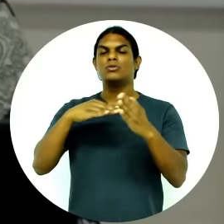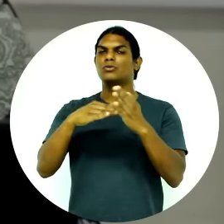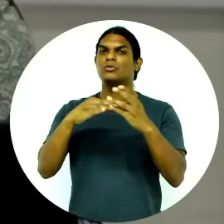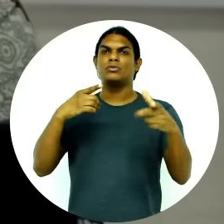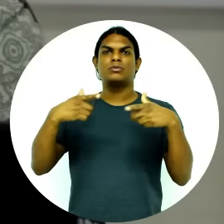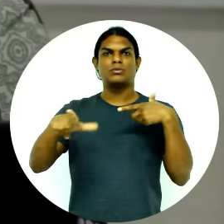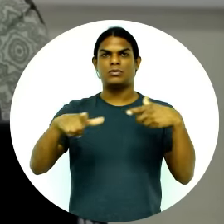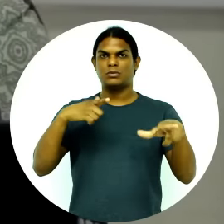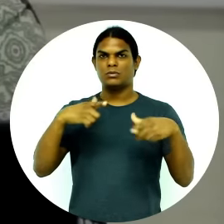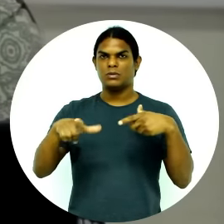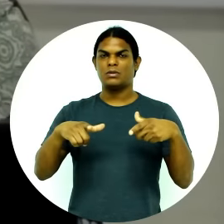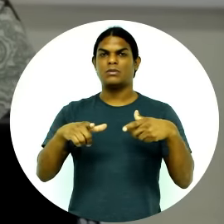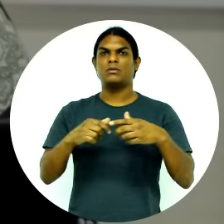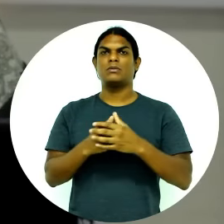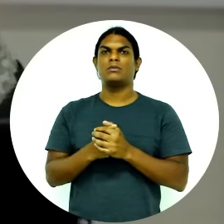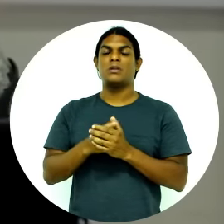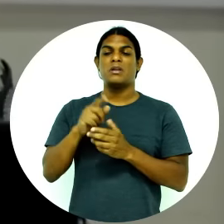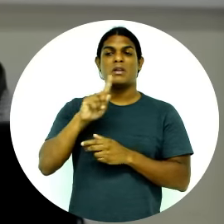desse avaliado.